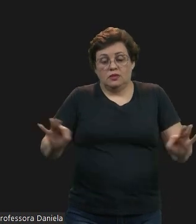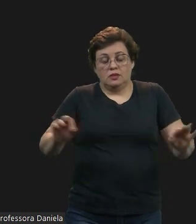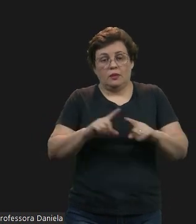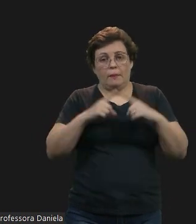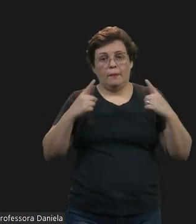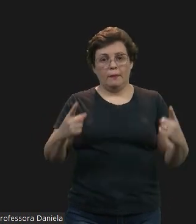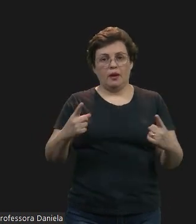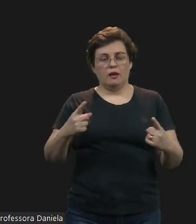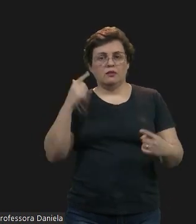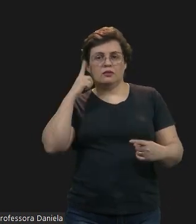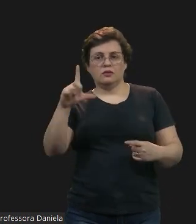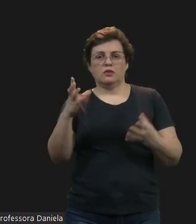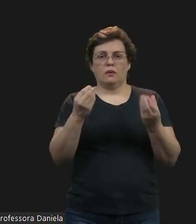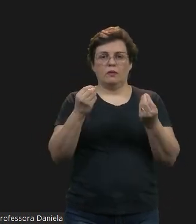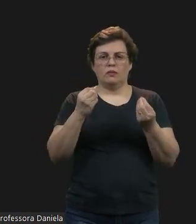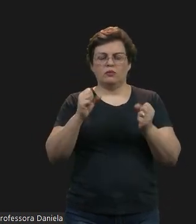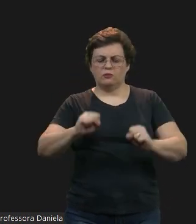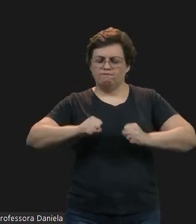que conseguiu